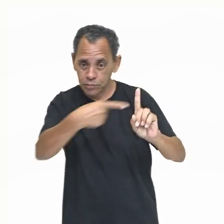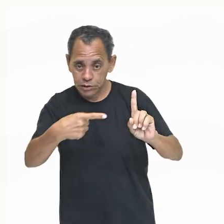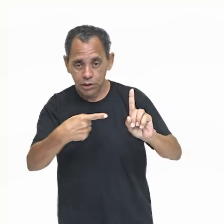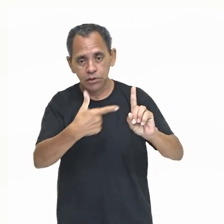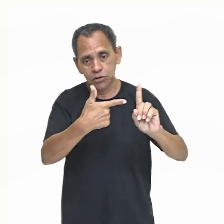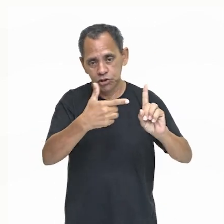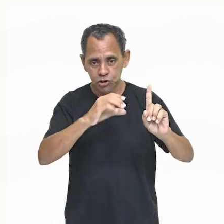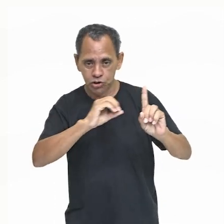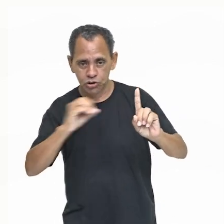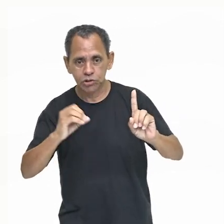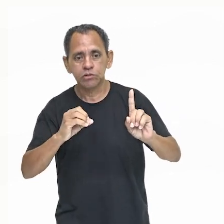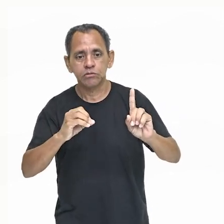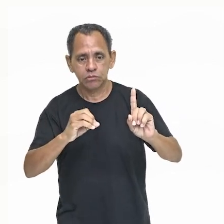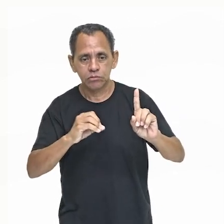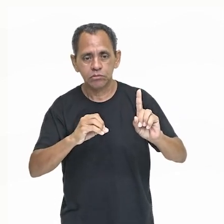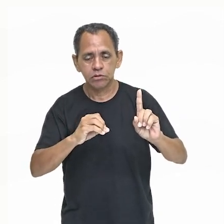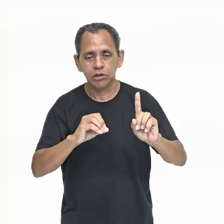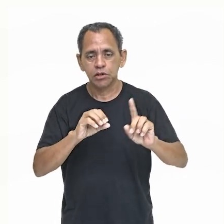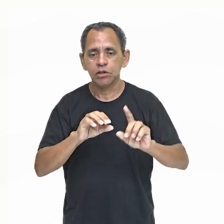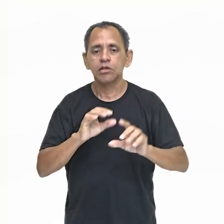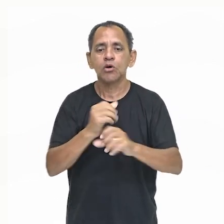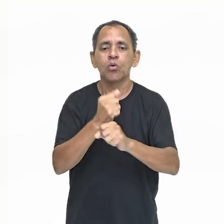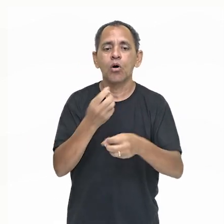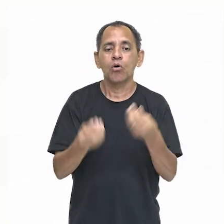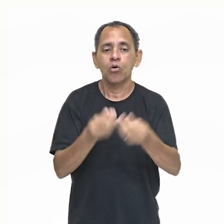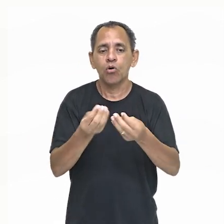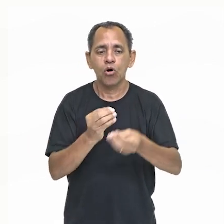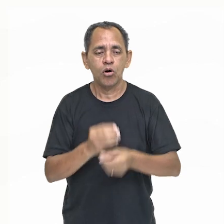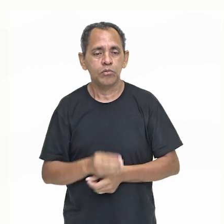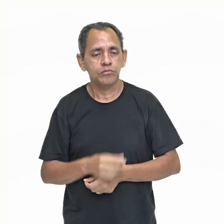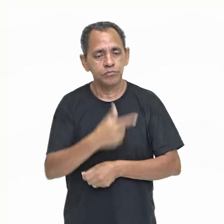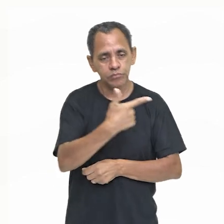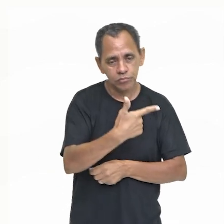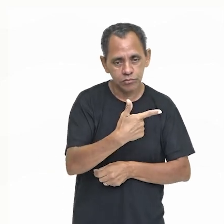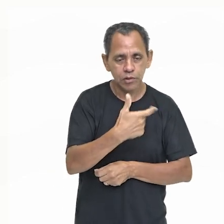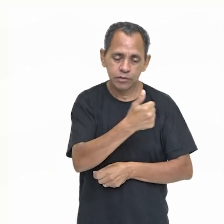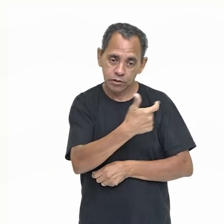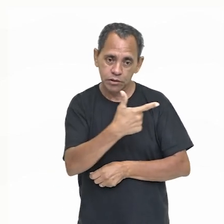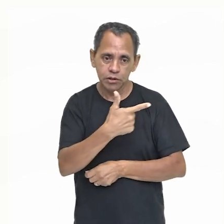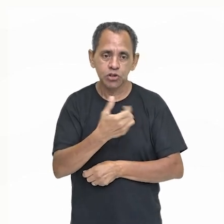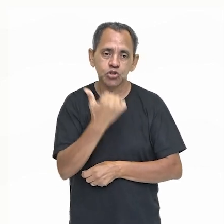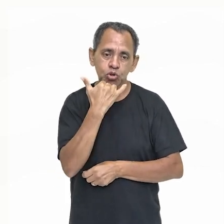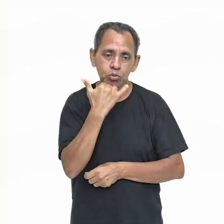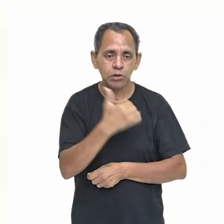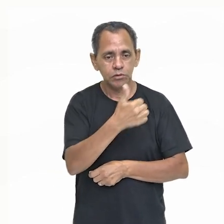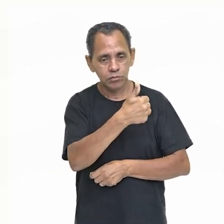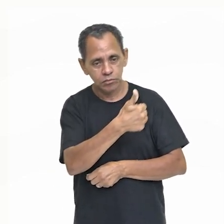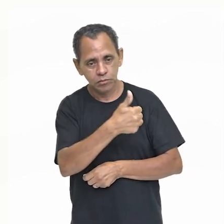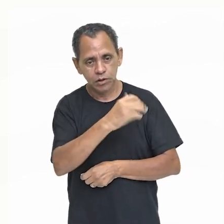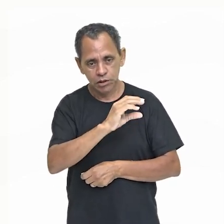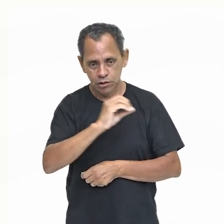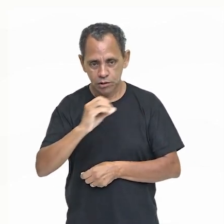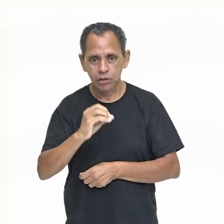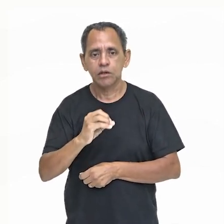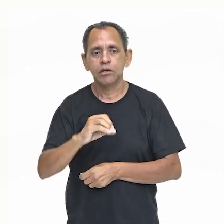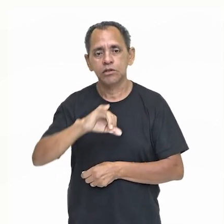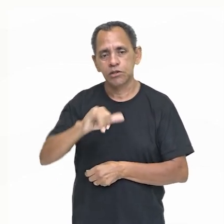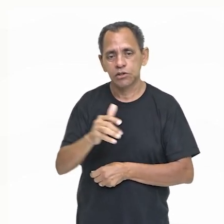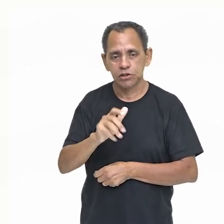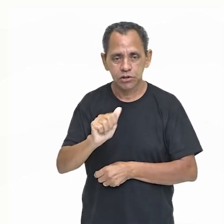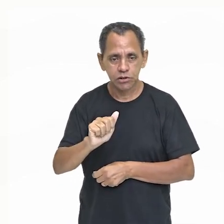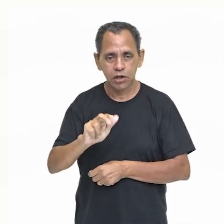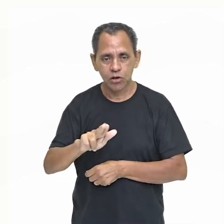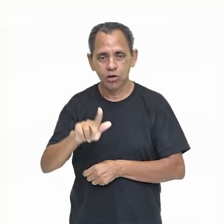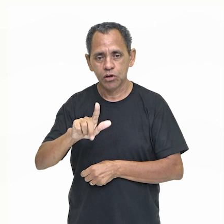a energia cinética vale 100 J guardei o valor da energia cinética vou calcular a energia potencial